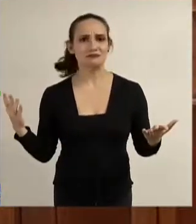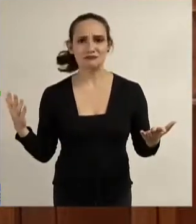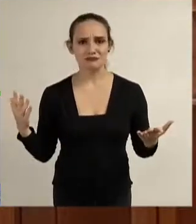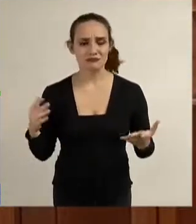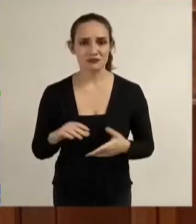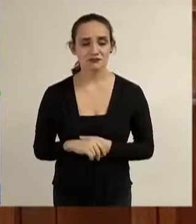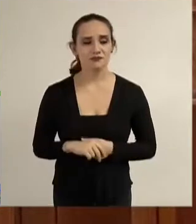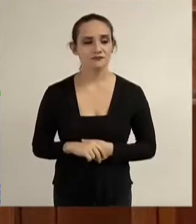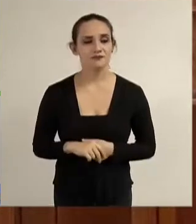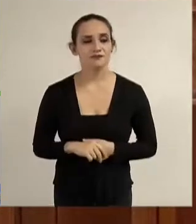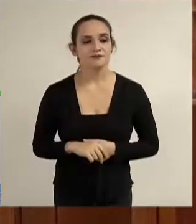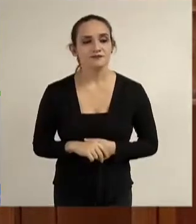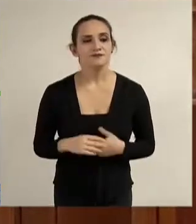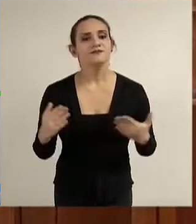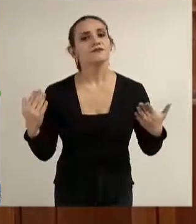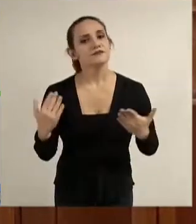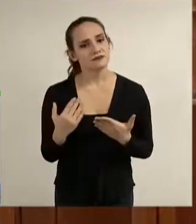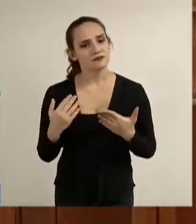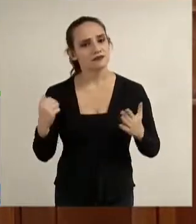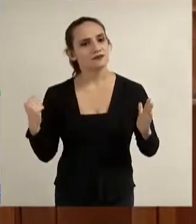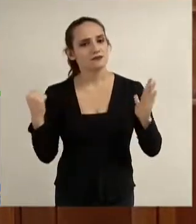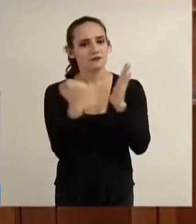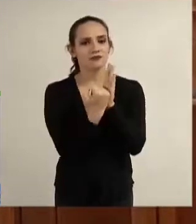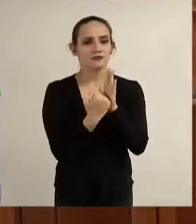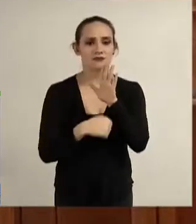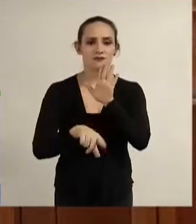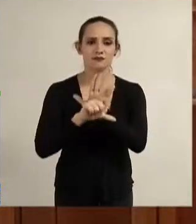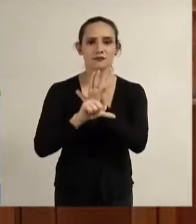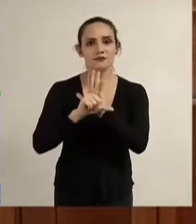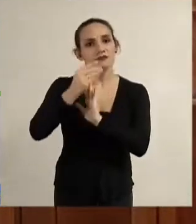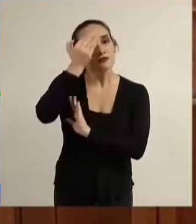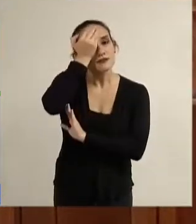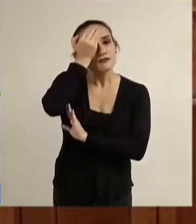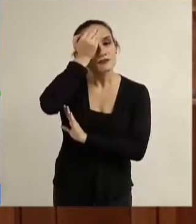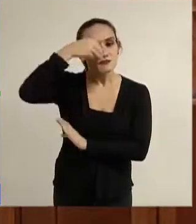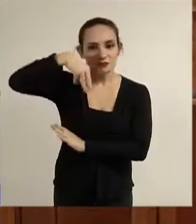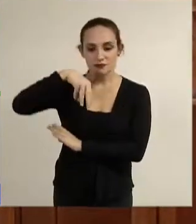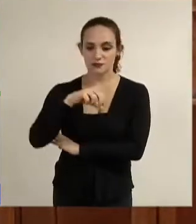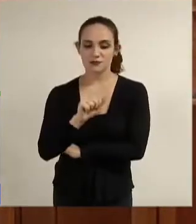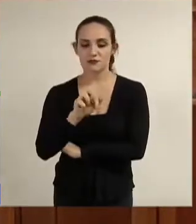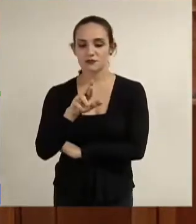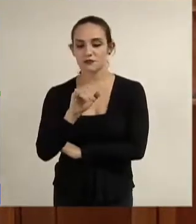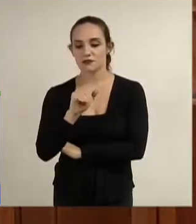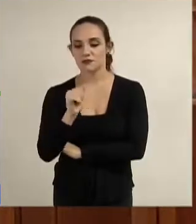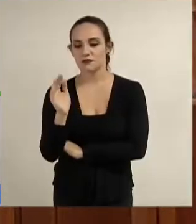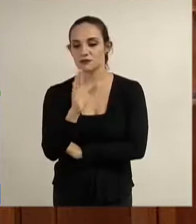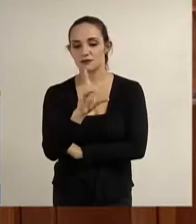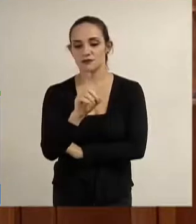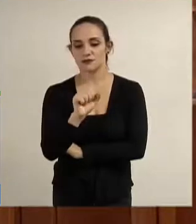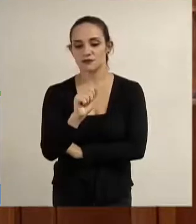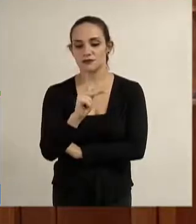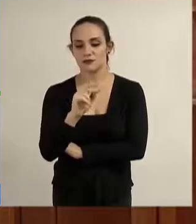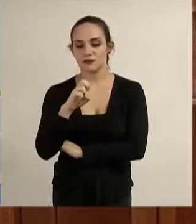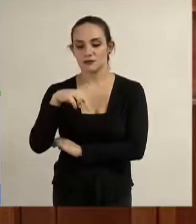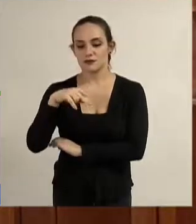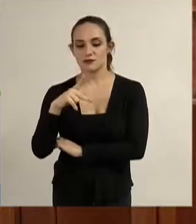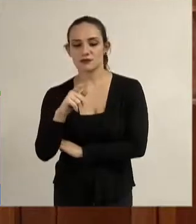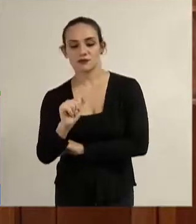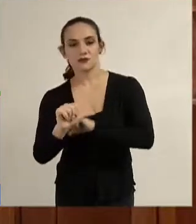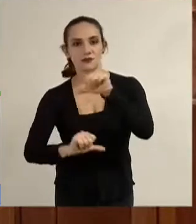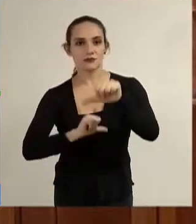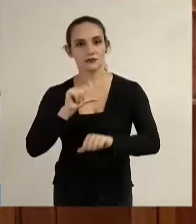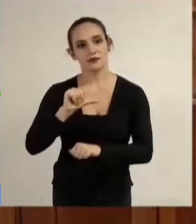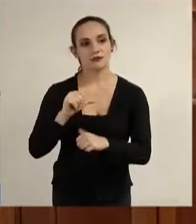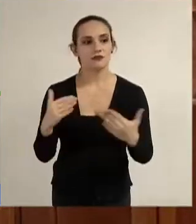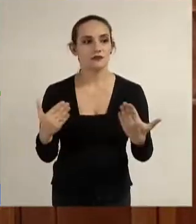pese esse marco da Lei Maria da Penha, com todas as suas mudanças, permitindo